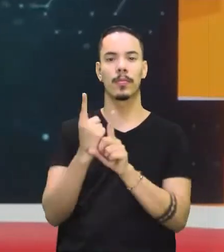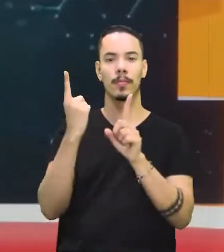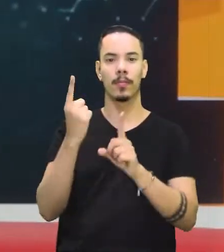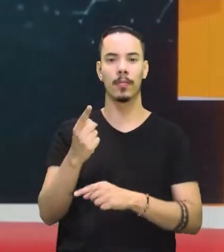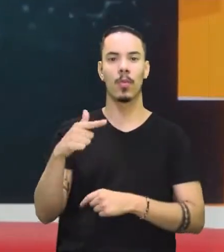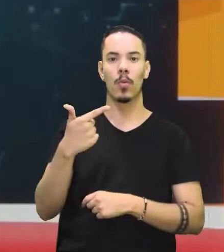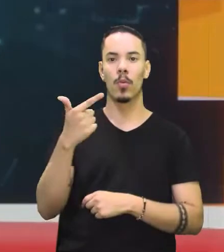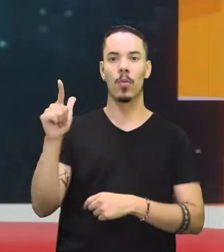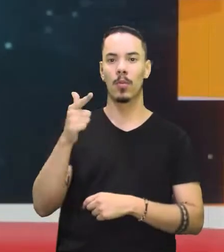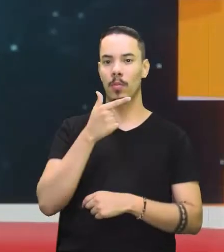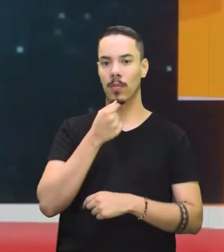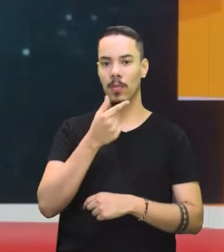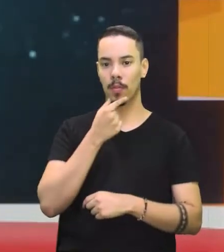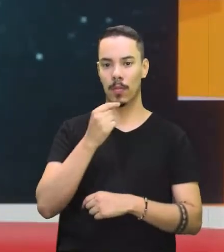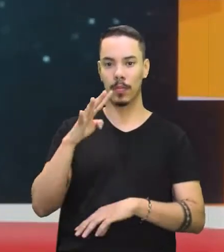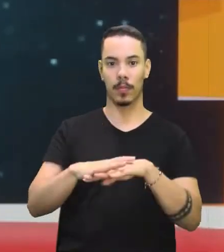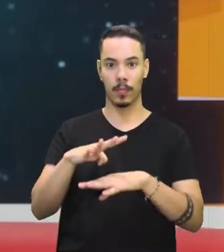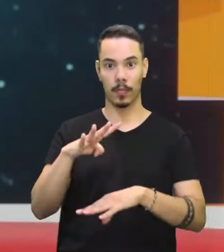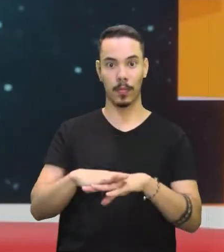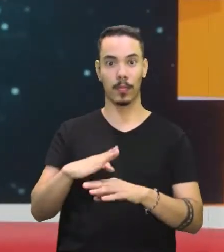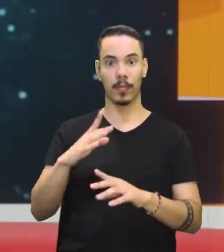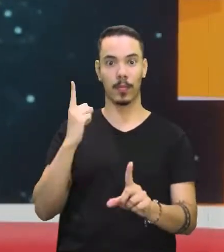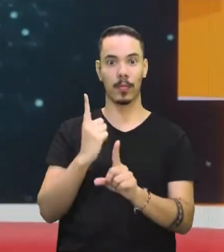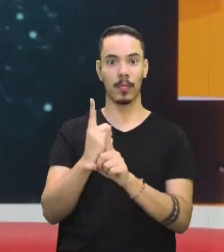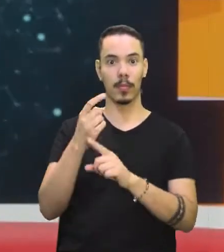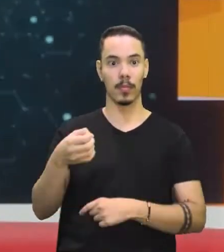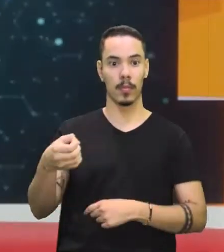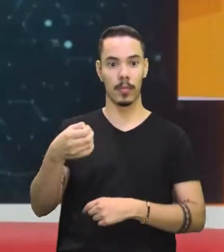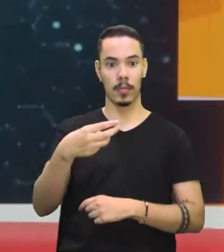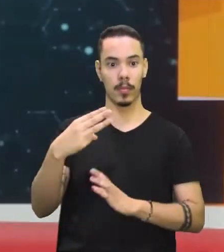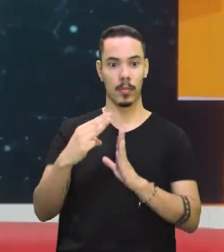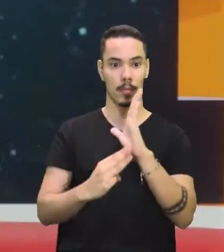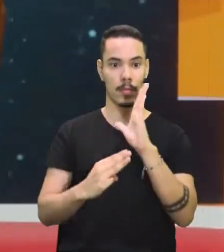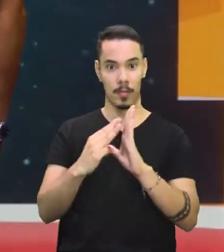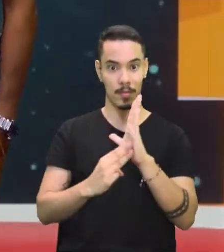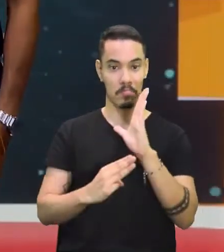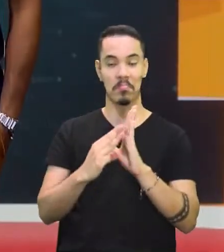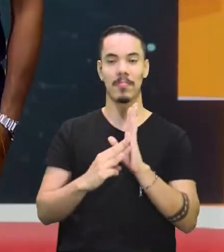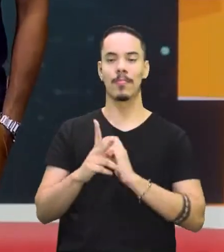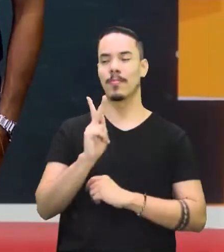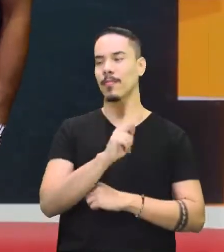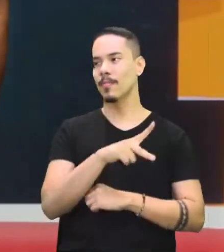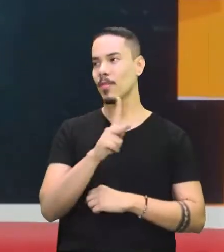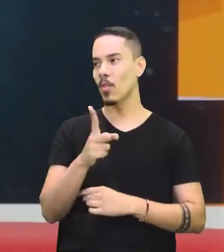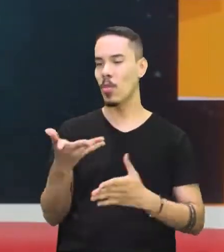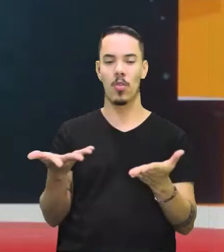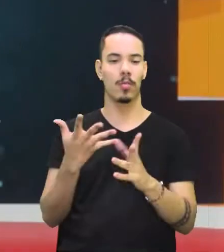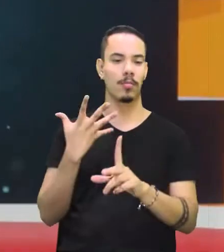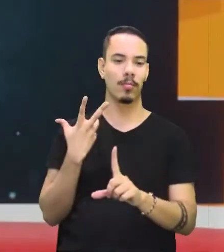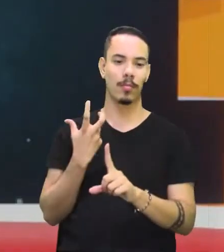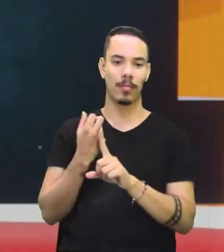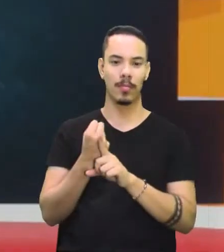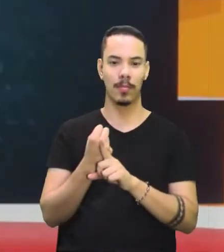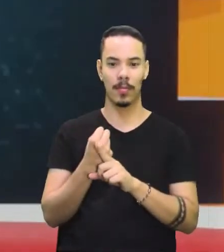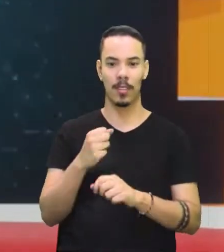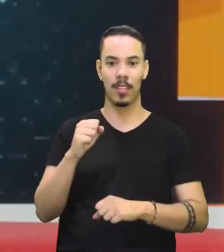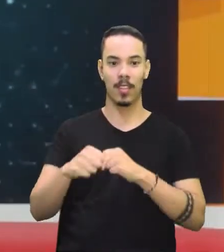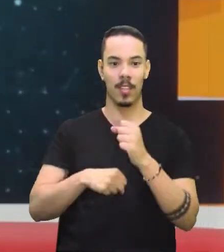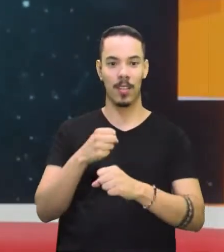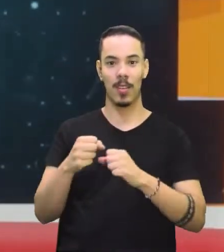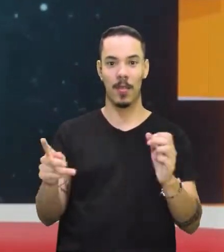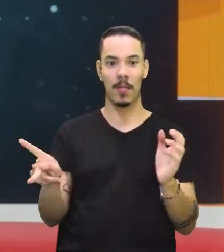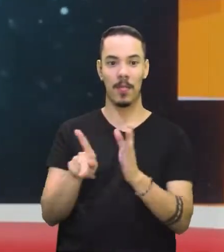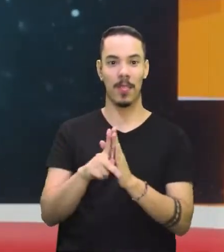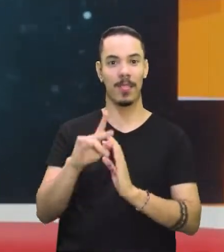matemático que descobriu um outro método que ficou tudo mais fácil também. O professor Maurício está inspirado hoje. E desenrola, bate